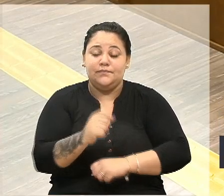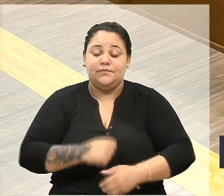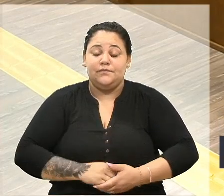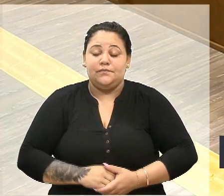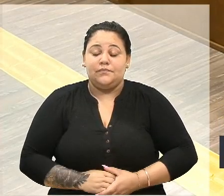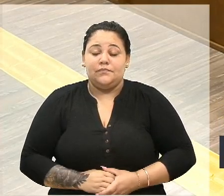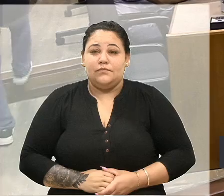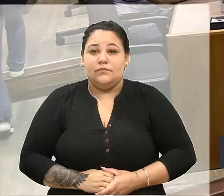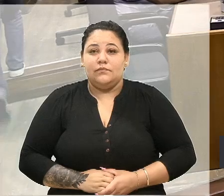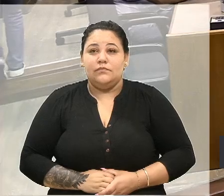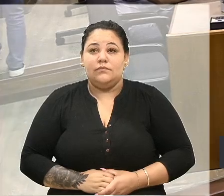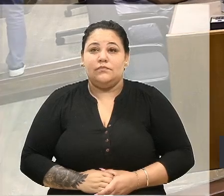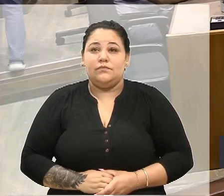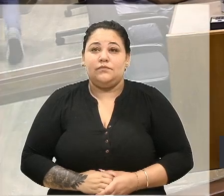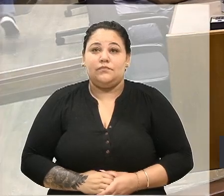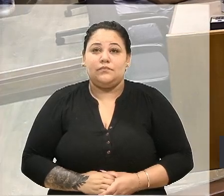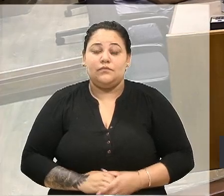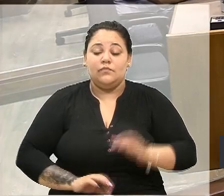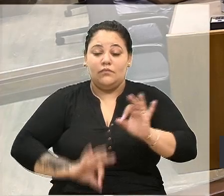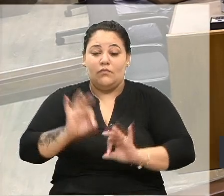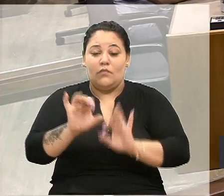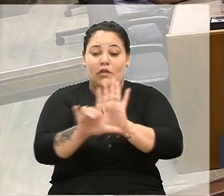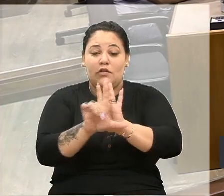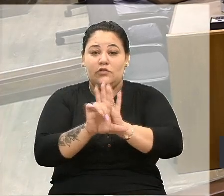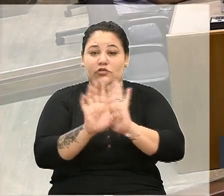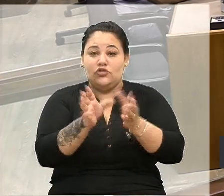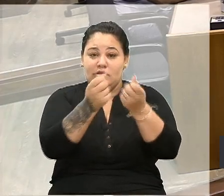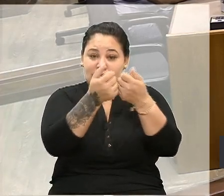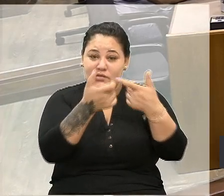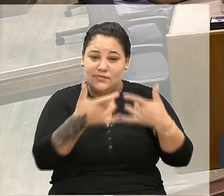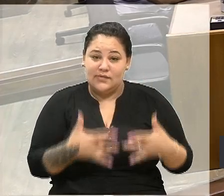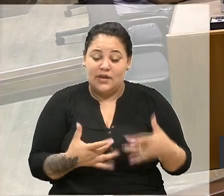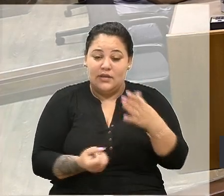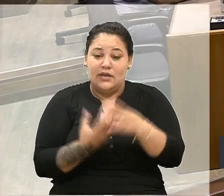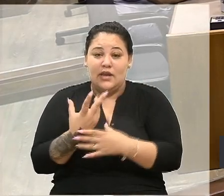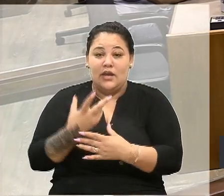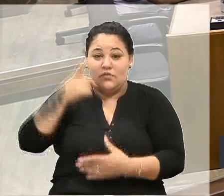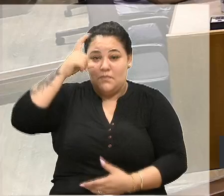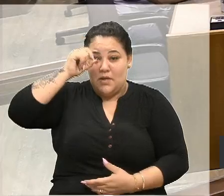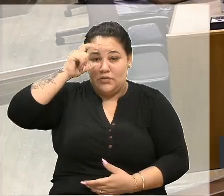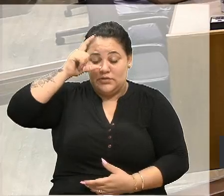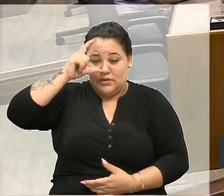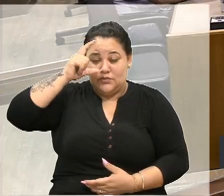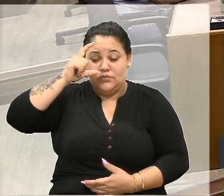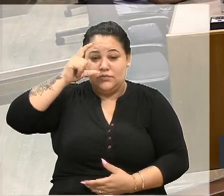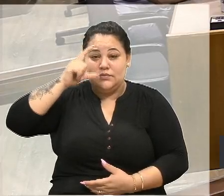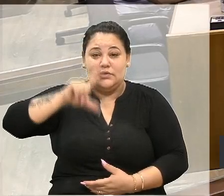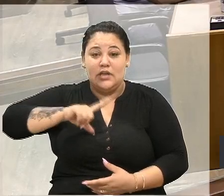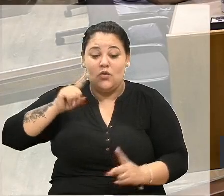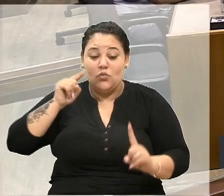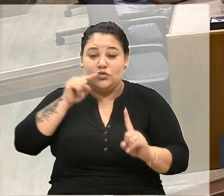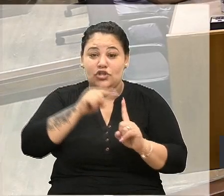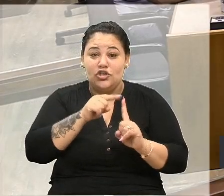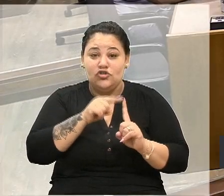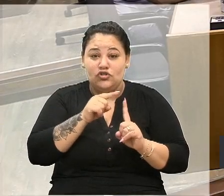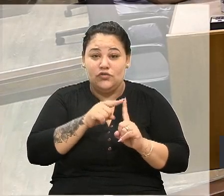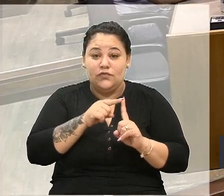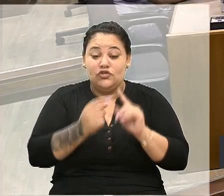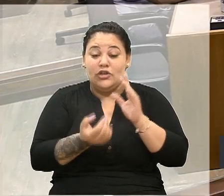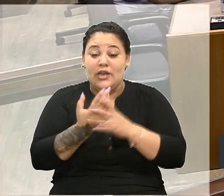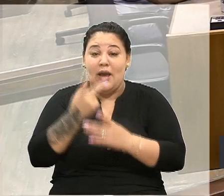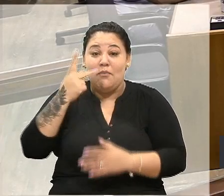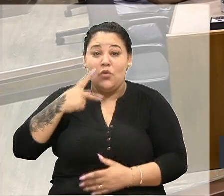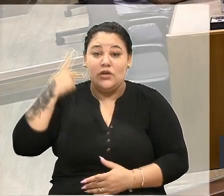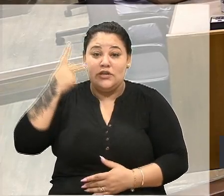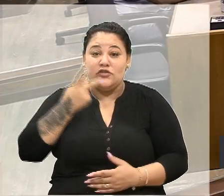leitura do parecer. O projeto de lei acima emendado é de autoria do vereador Maurício Scalco e visa instituir a política de transparência da rede